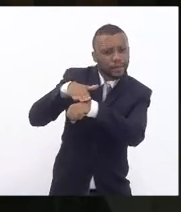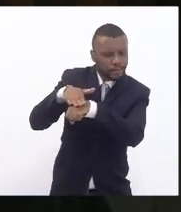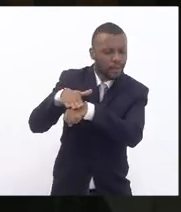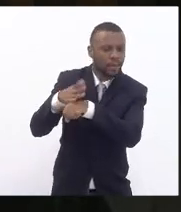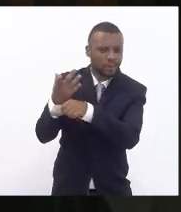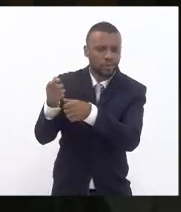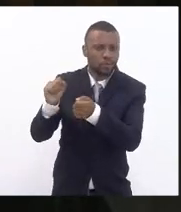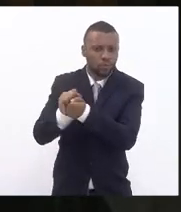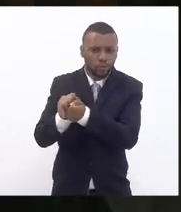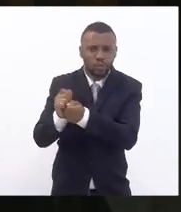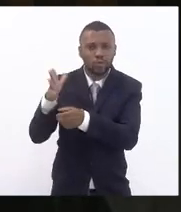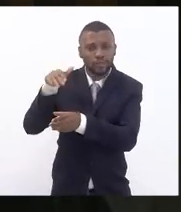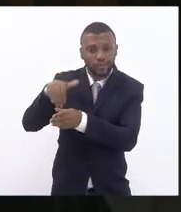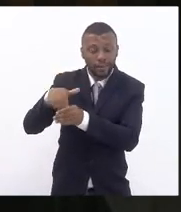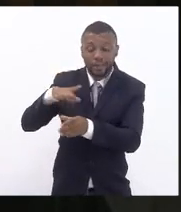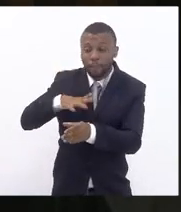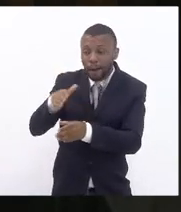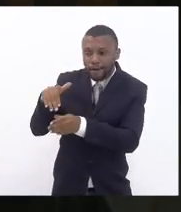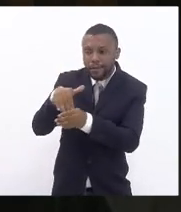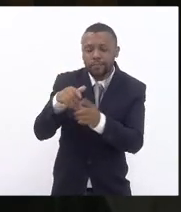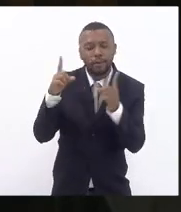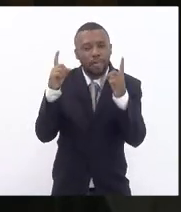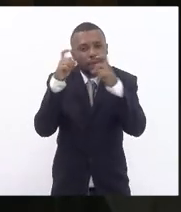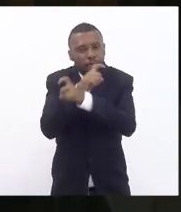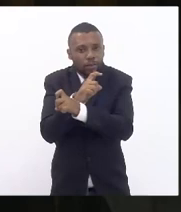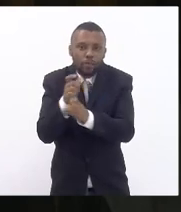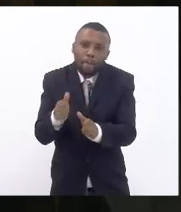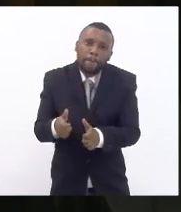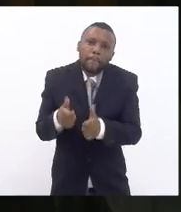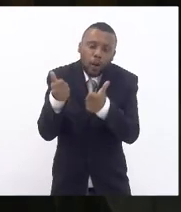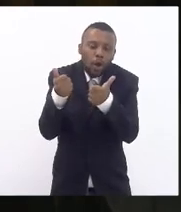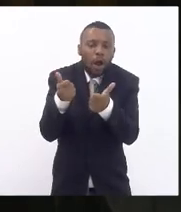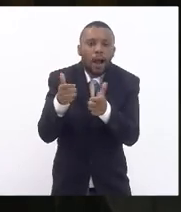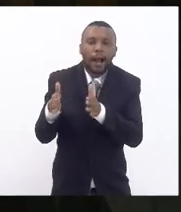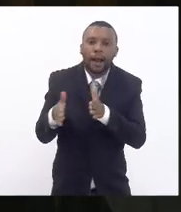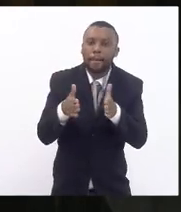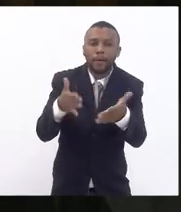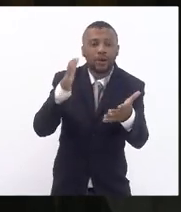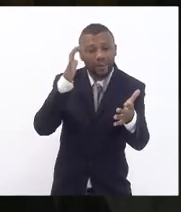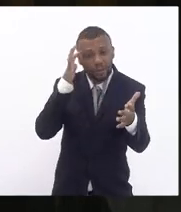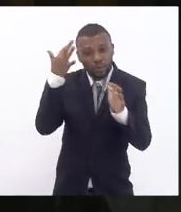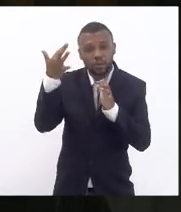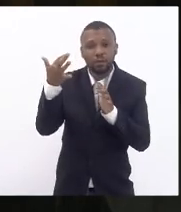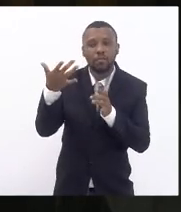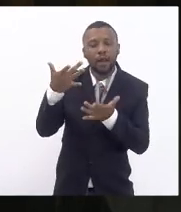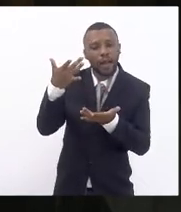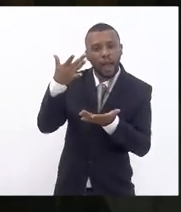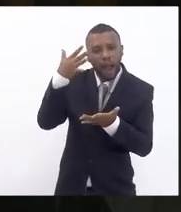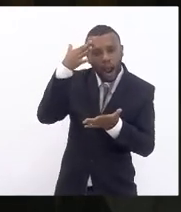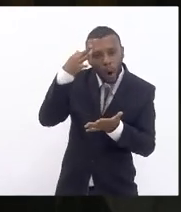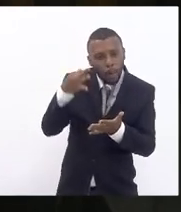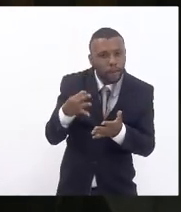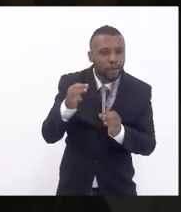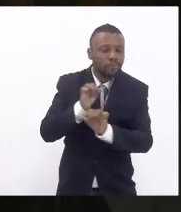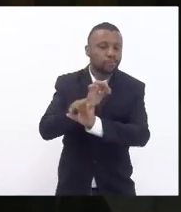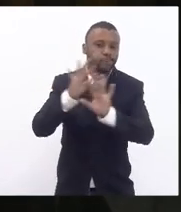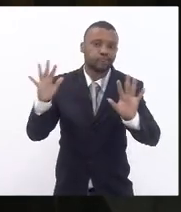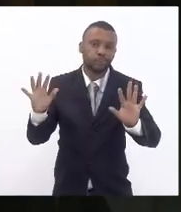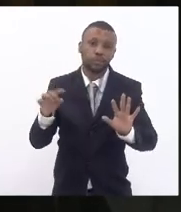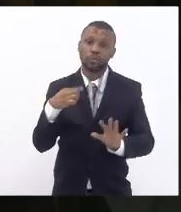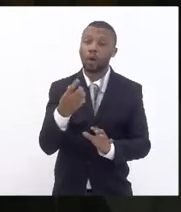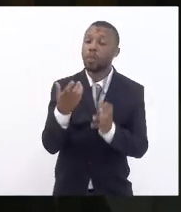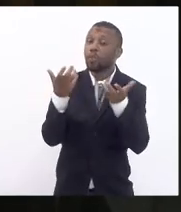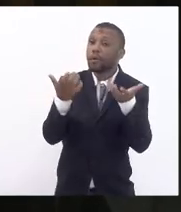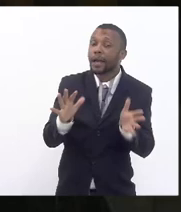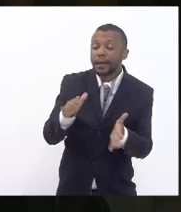difícil, e que, de qualquer forma, o melhor caminho é um entendimento. Nós não queremos que a SEDUC faça mudanças